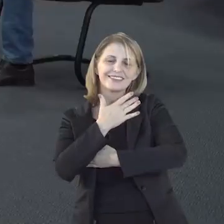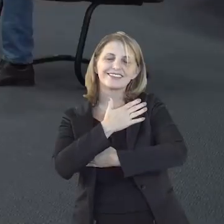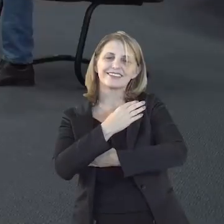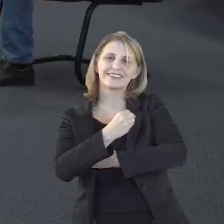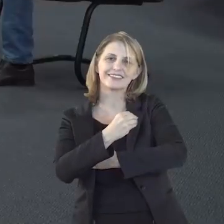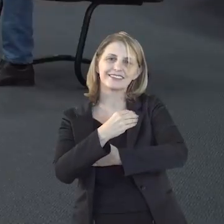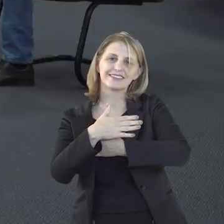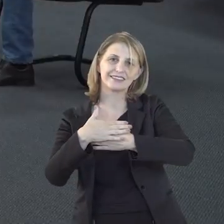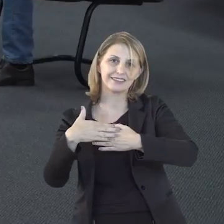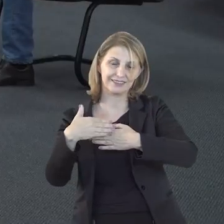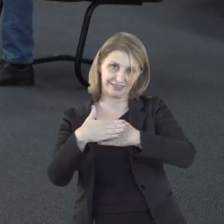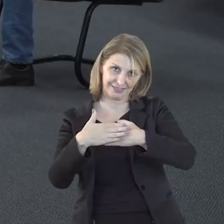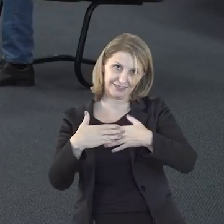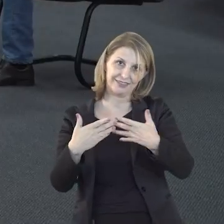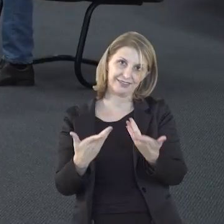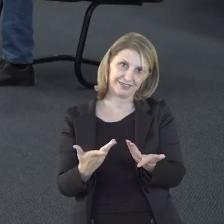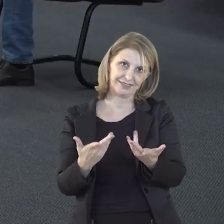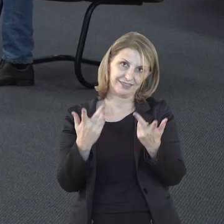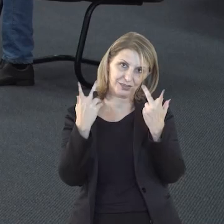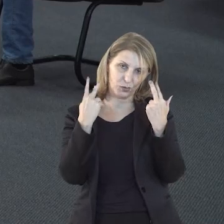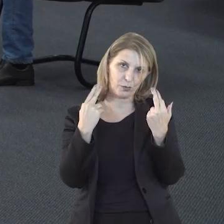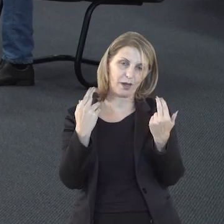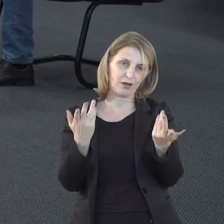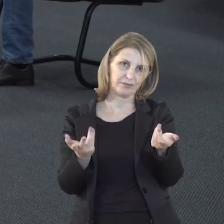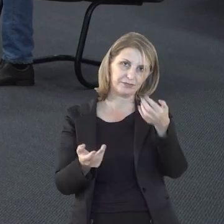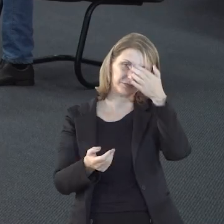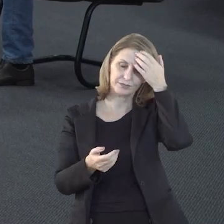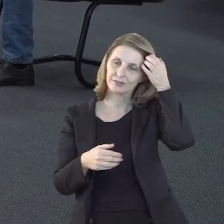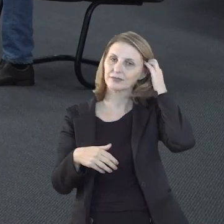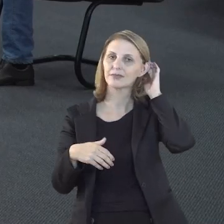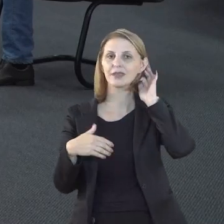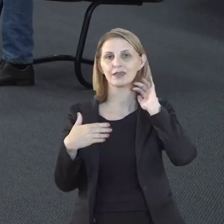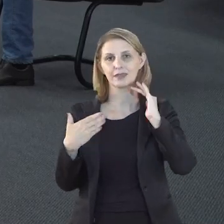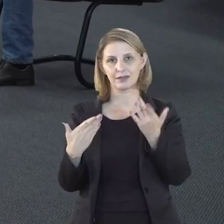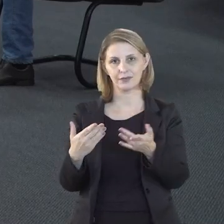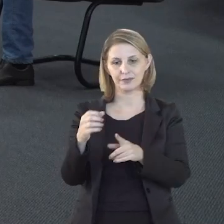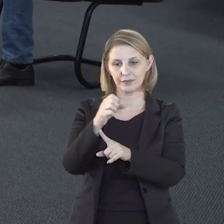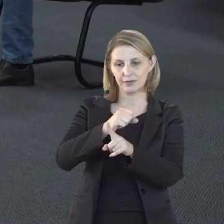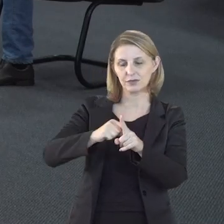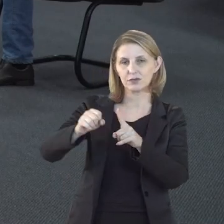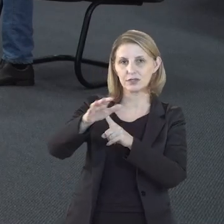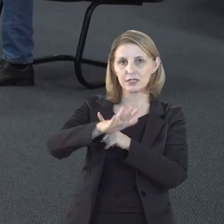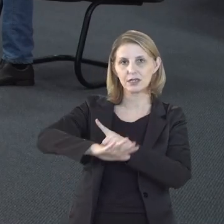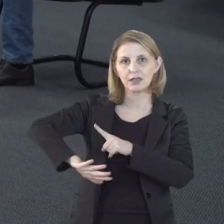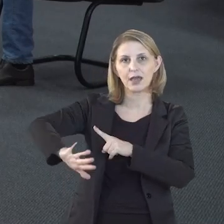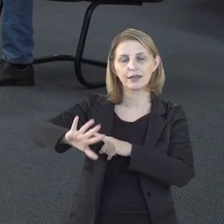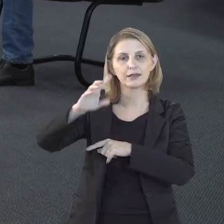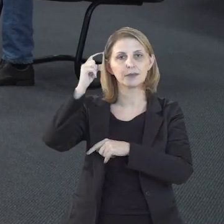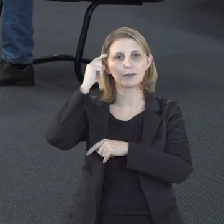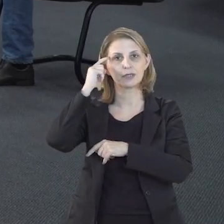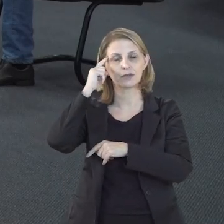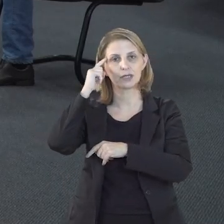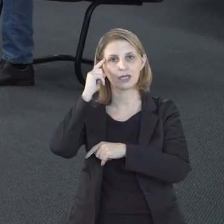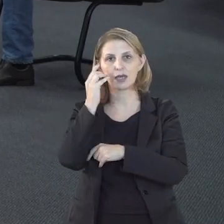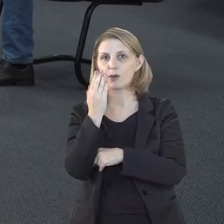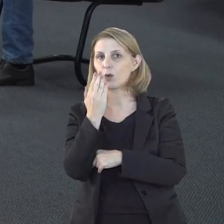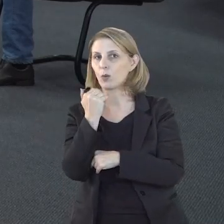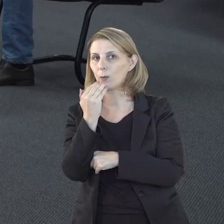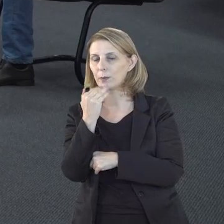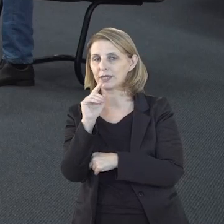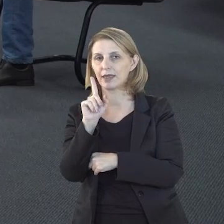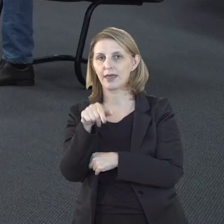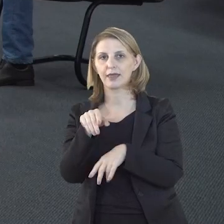bebezinho que alimento é afeto, né? E socialmente a gente tem